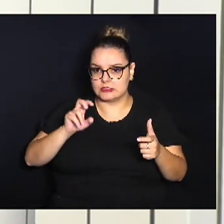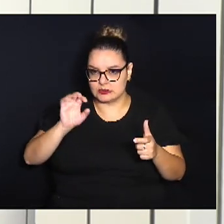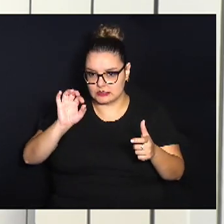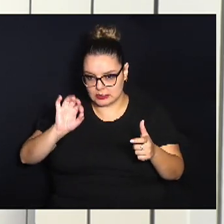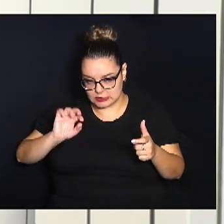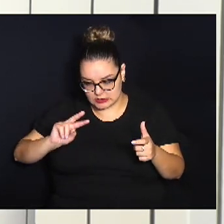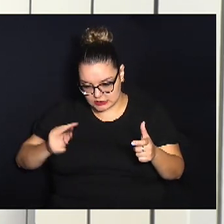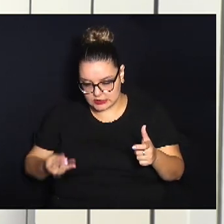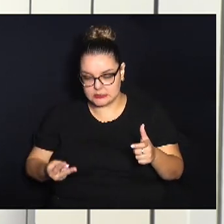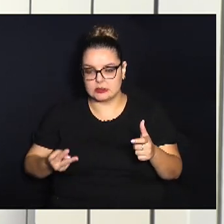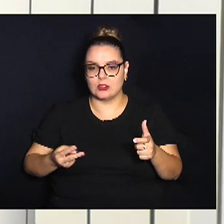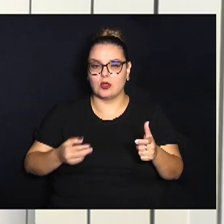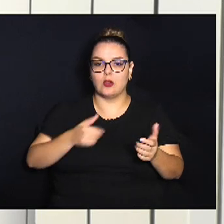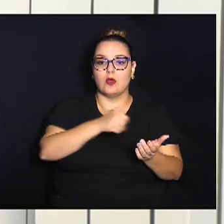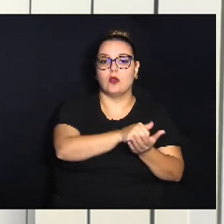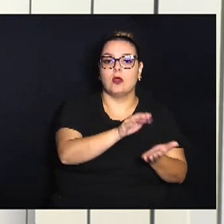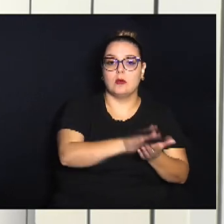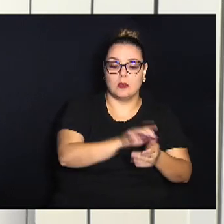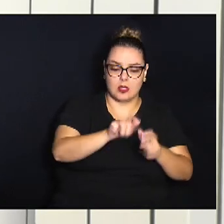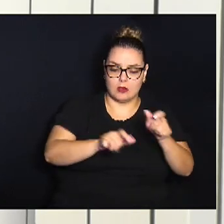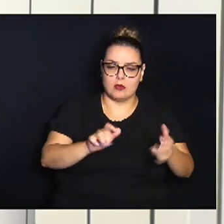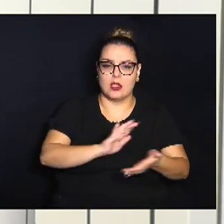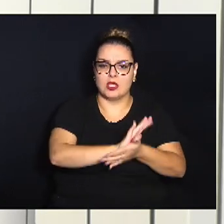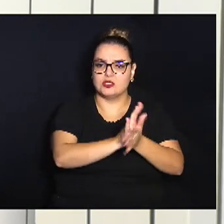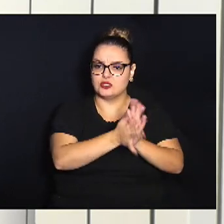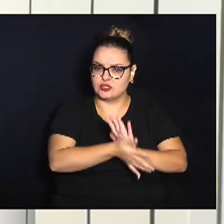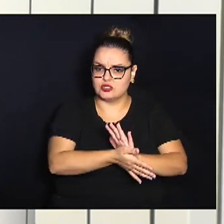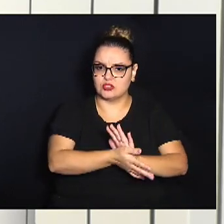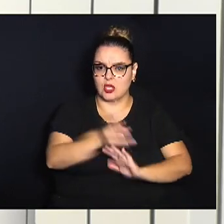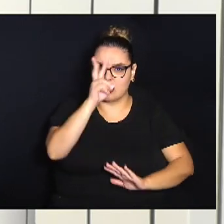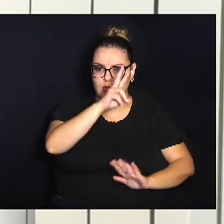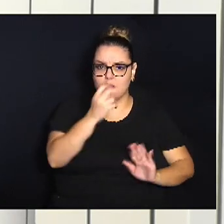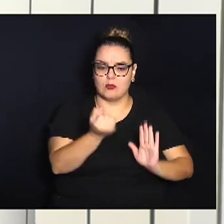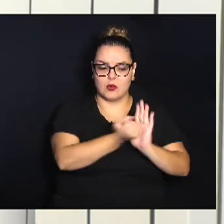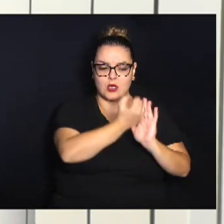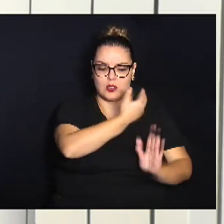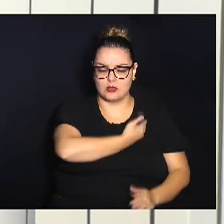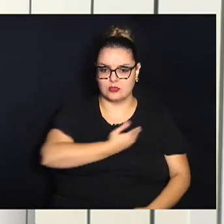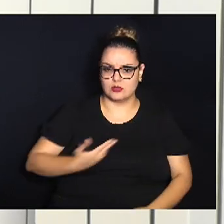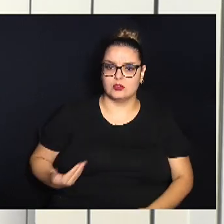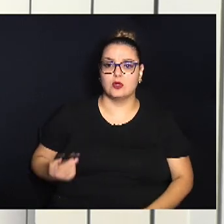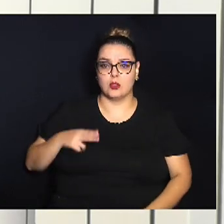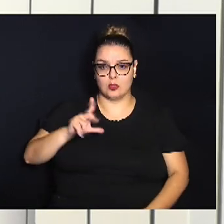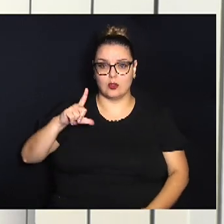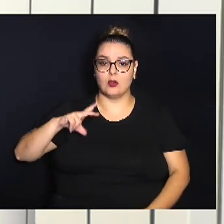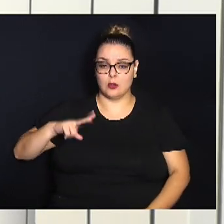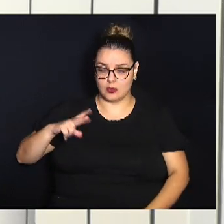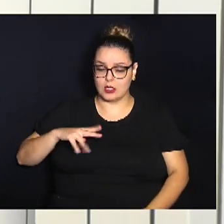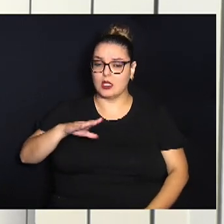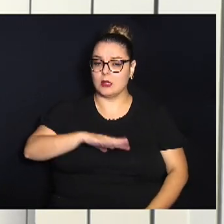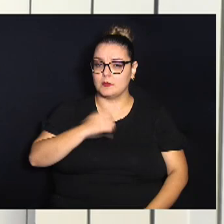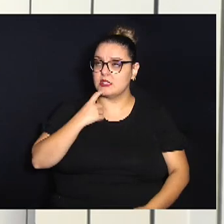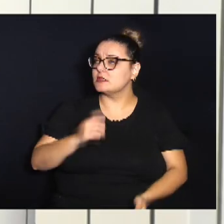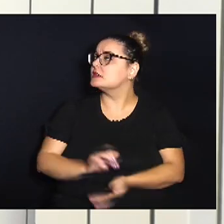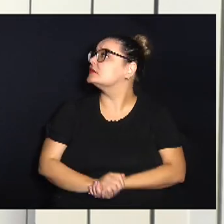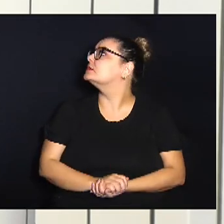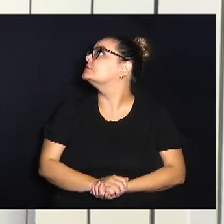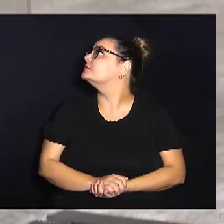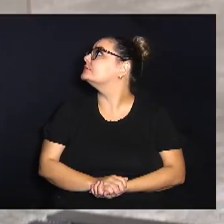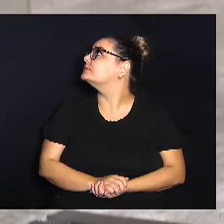da multa aplicada a pessoas que danificam o patrimônio público ou privado em Campinas.